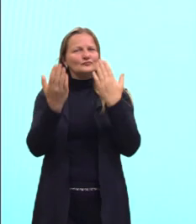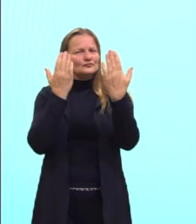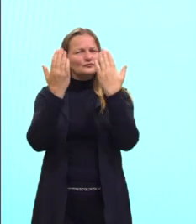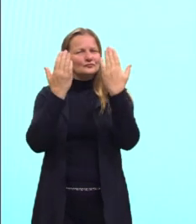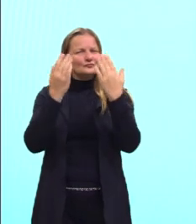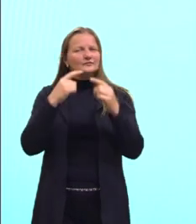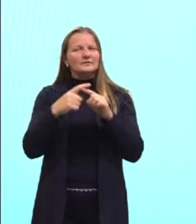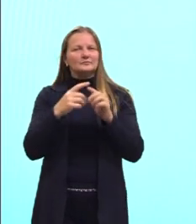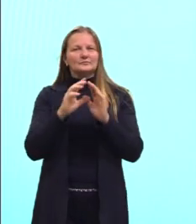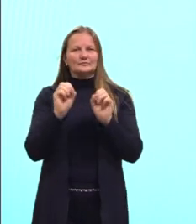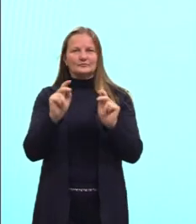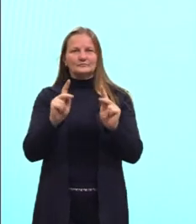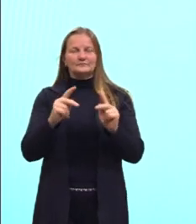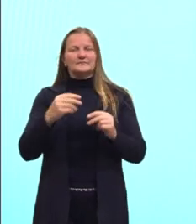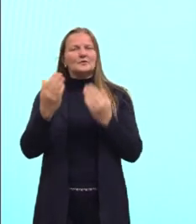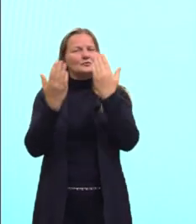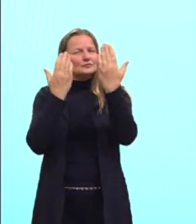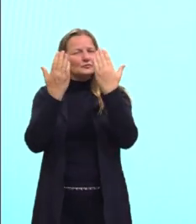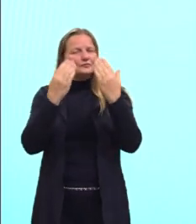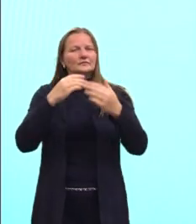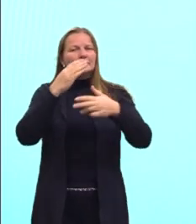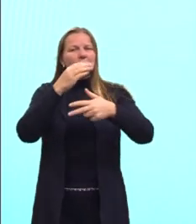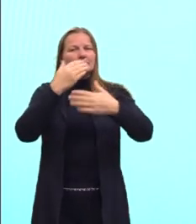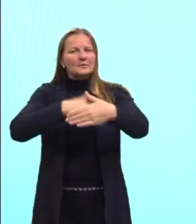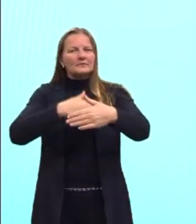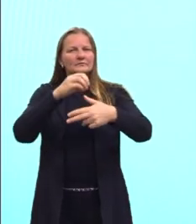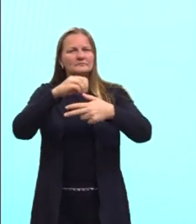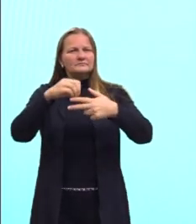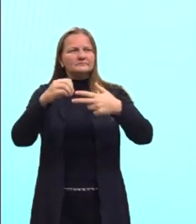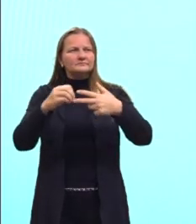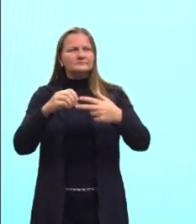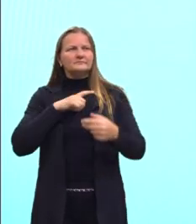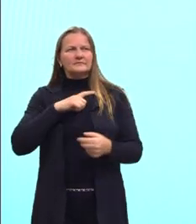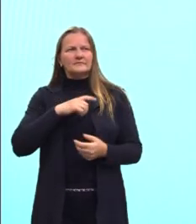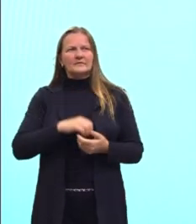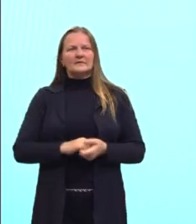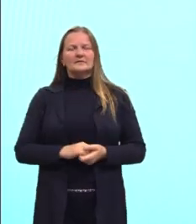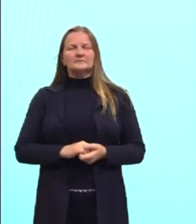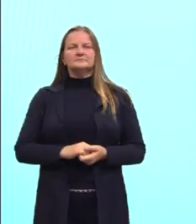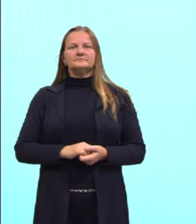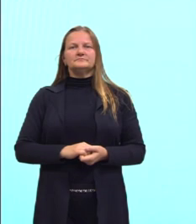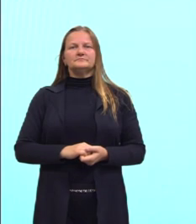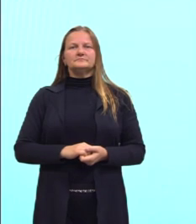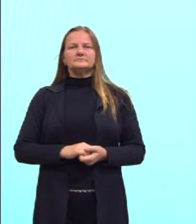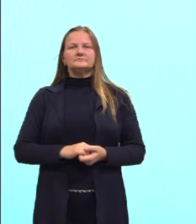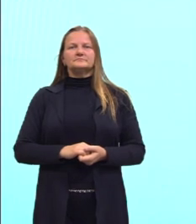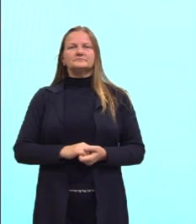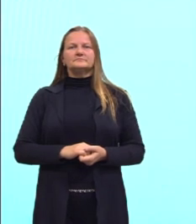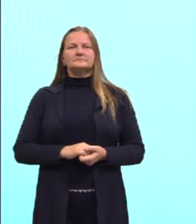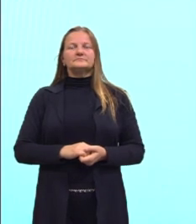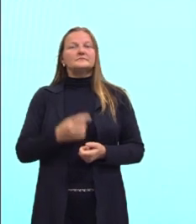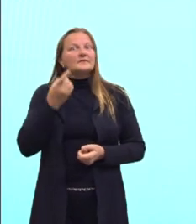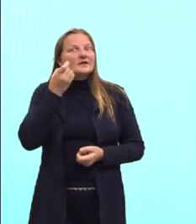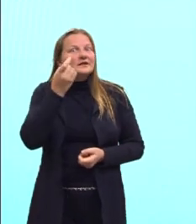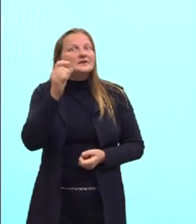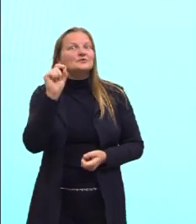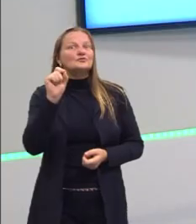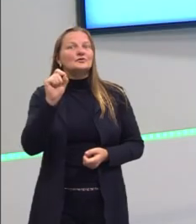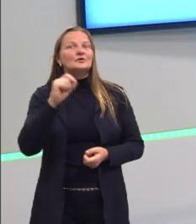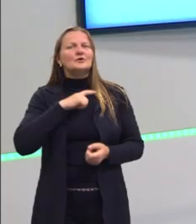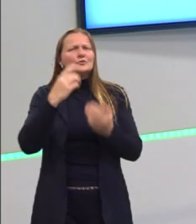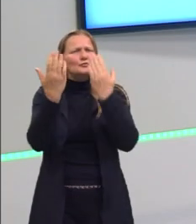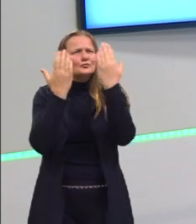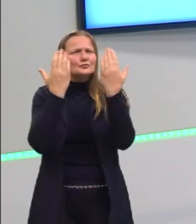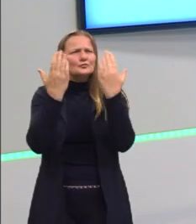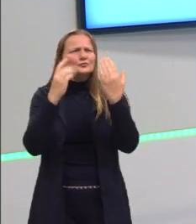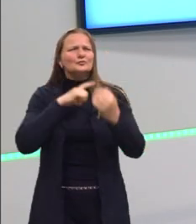dúvida certo tira e daí da tua prova faço tudo bonitinho tá a gurizada interessante tenho